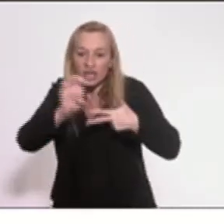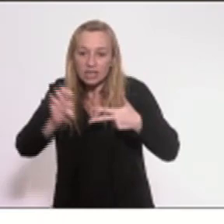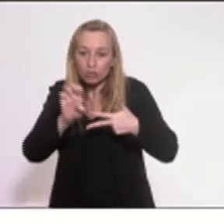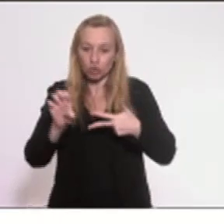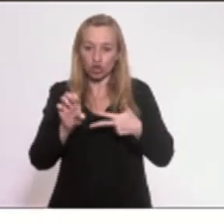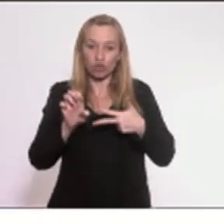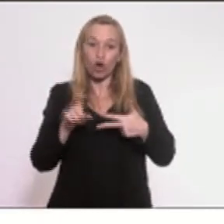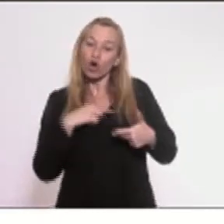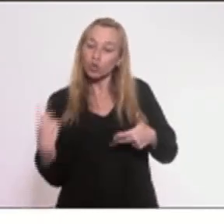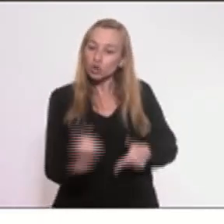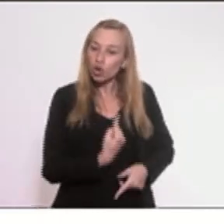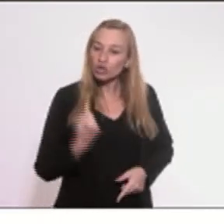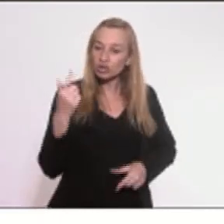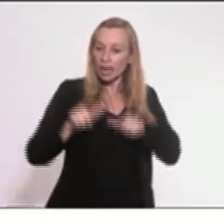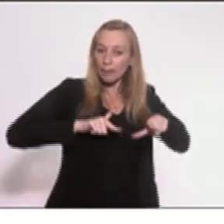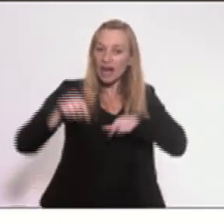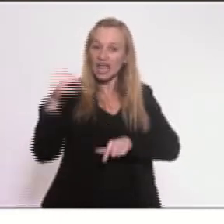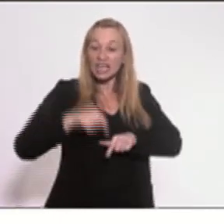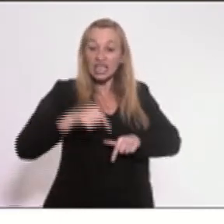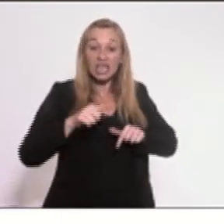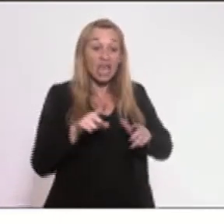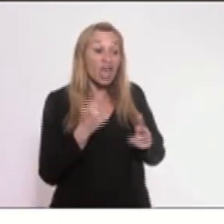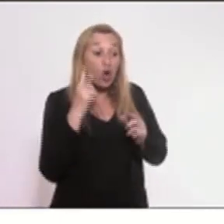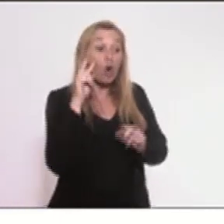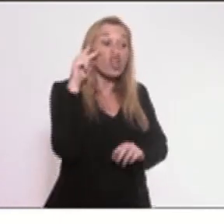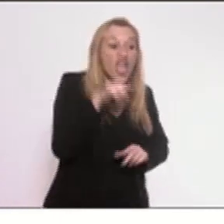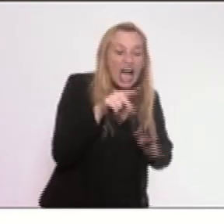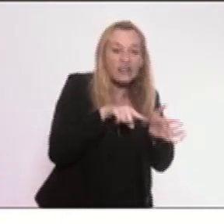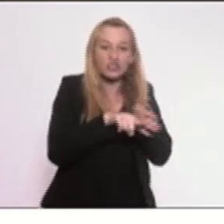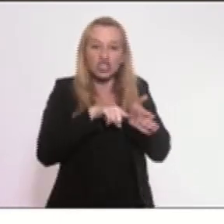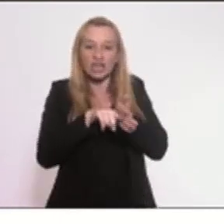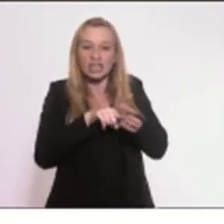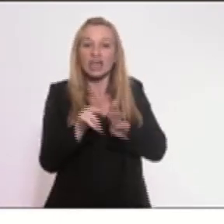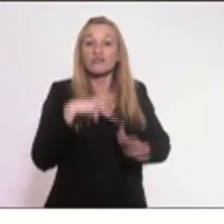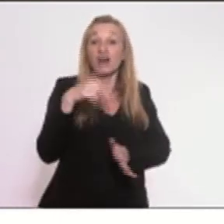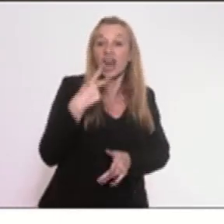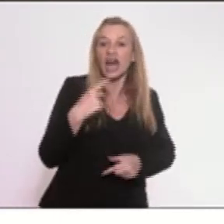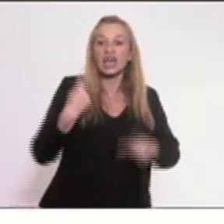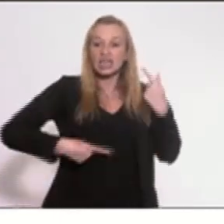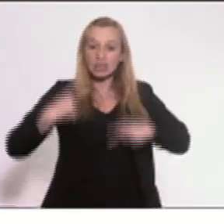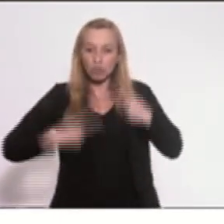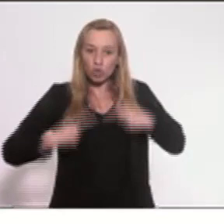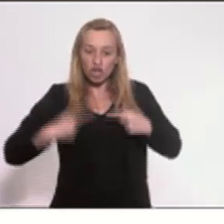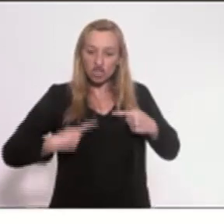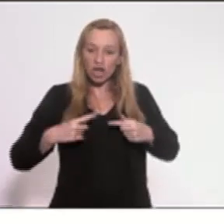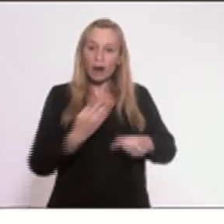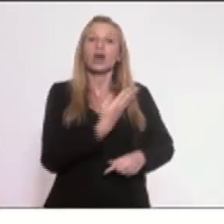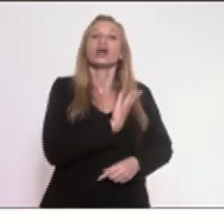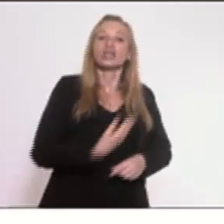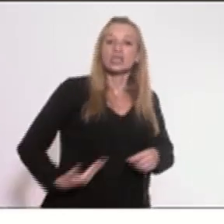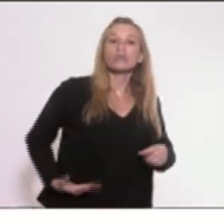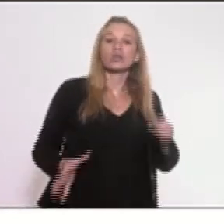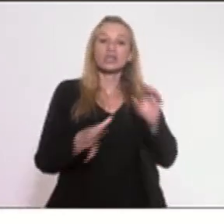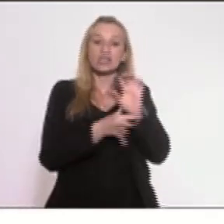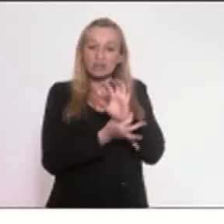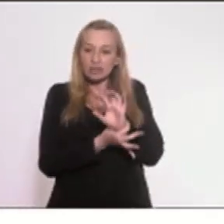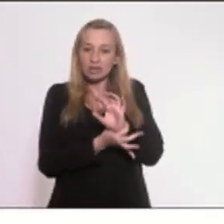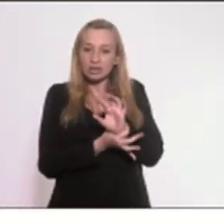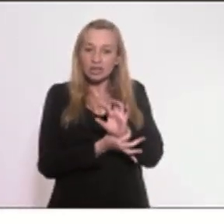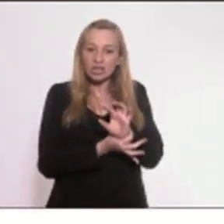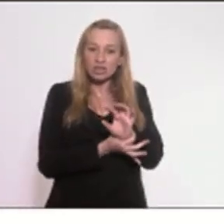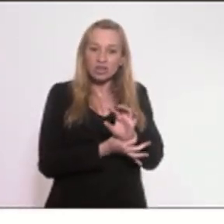aqui é olhar e fiscalizar e dizer que essa política pública de segurança